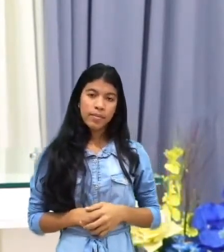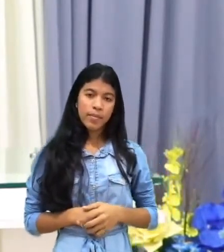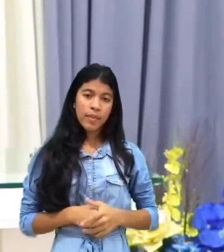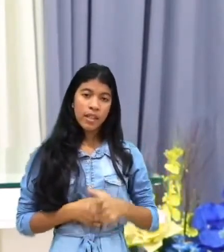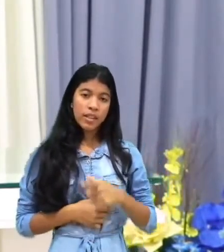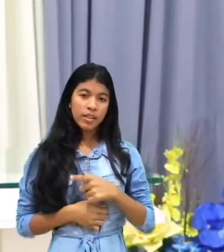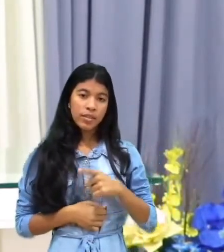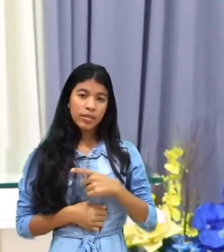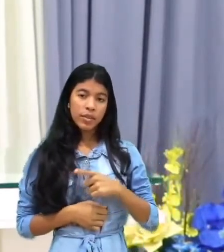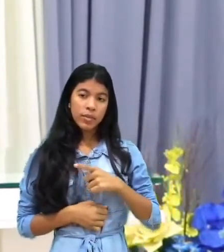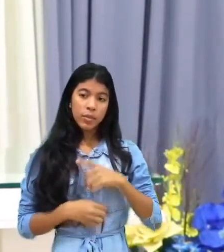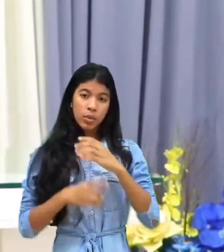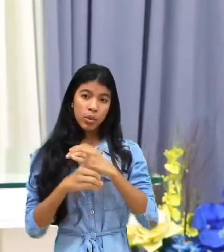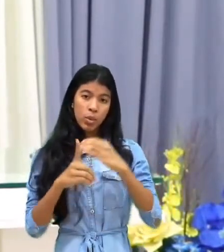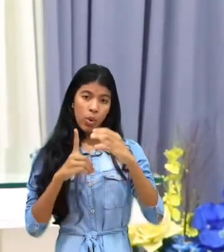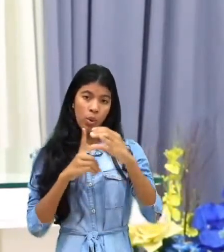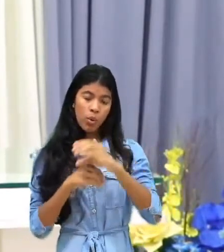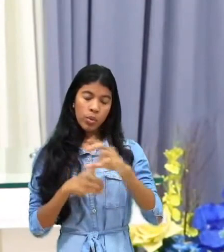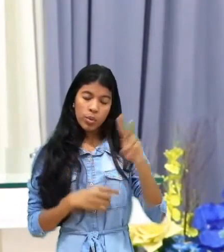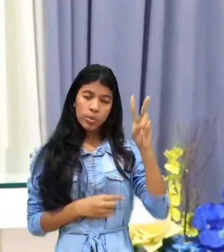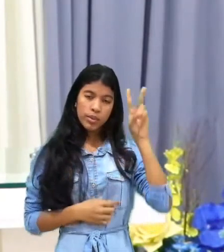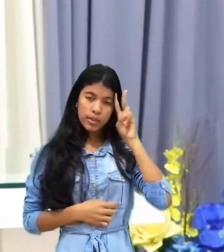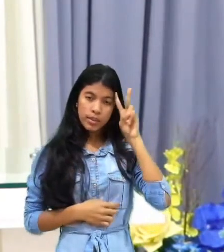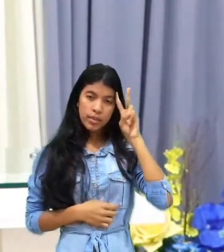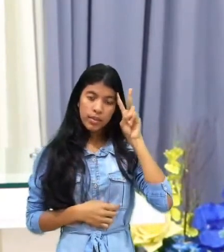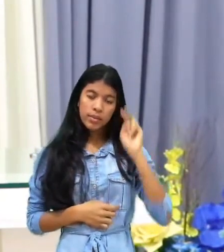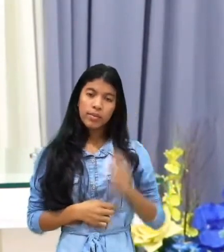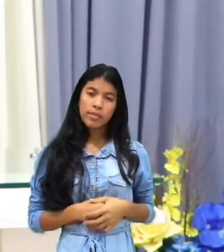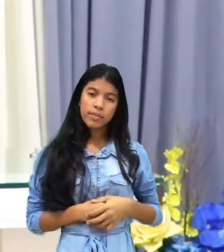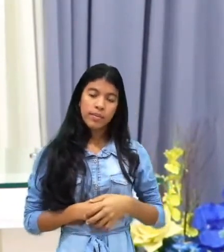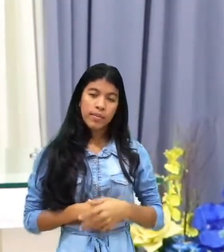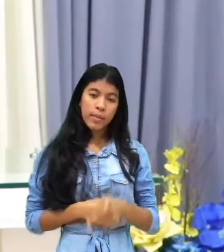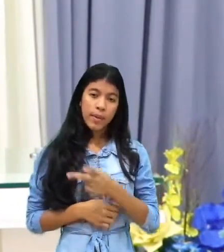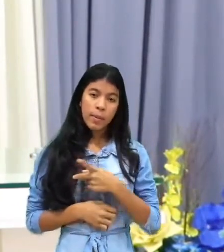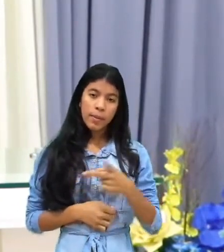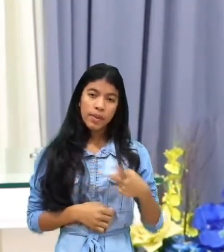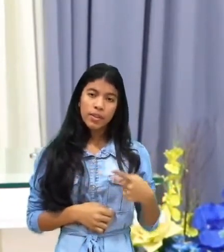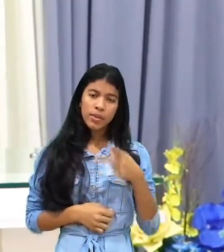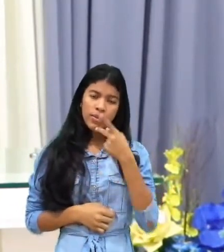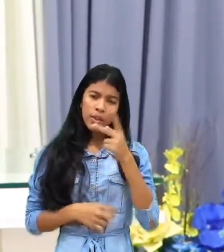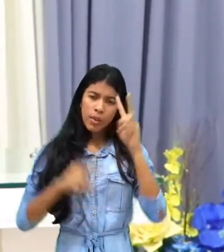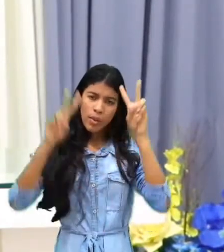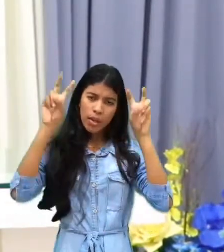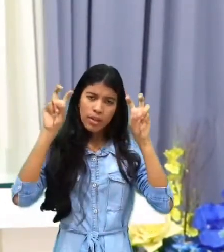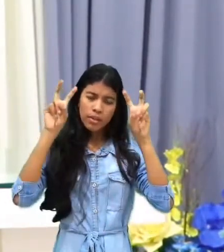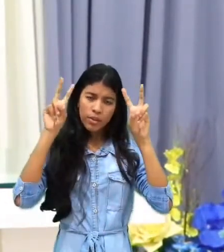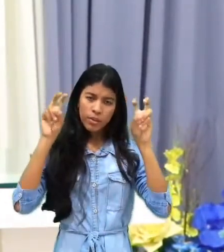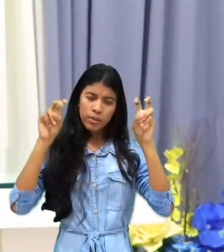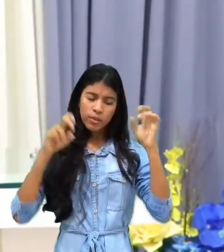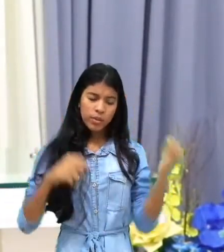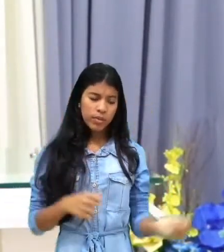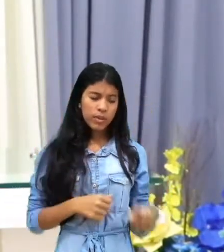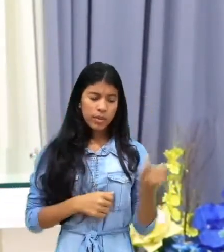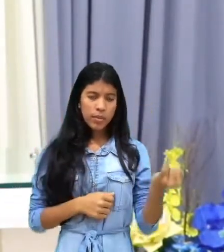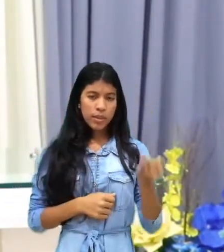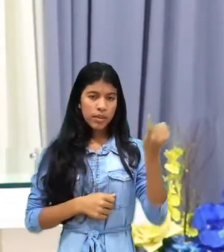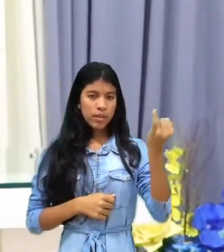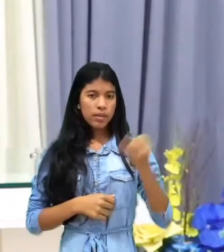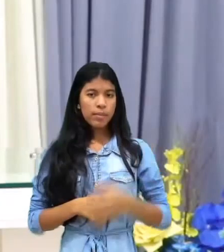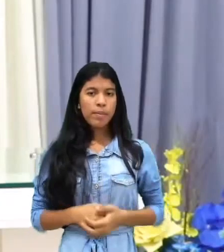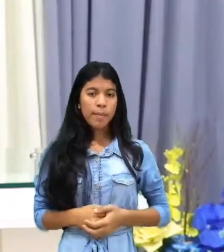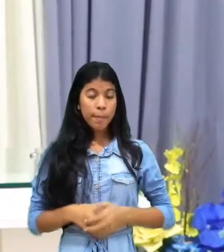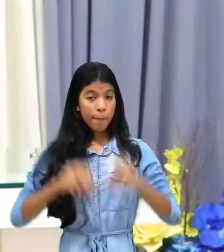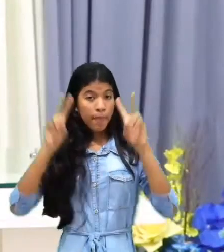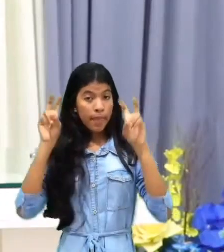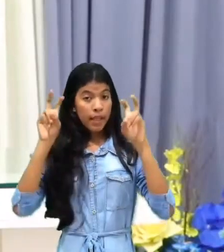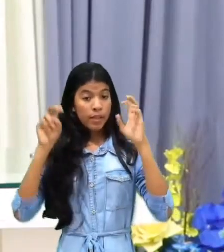de segunda-feira, o pastor falou de um assunto importante, sobre a presença de Deus